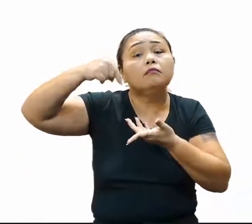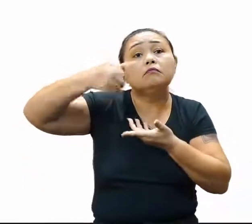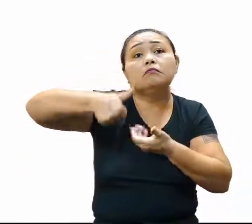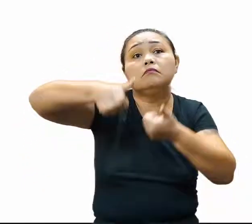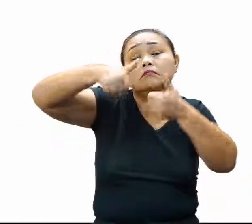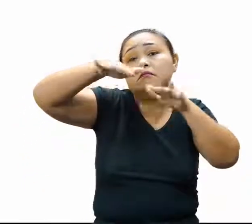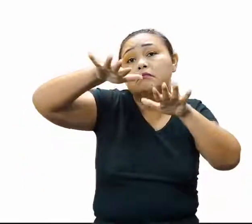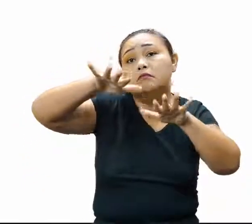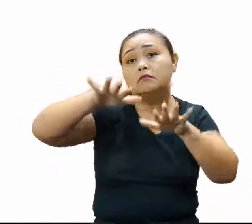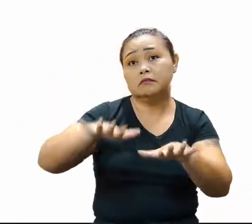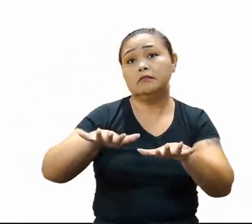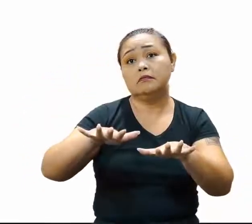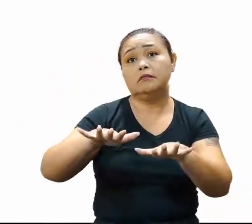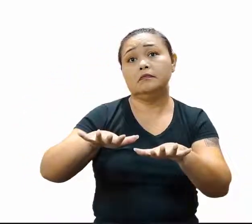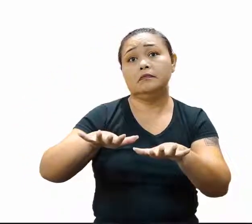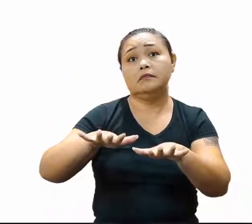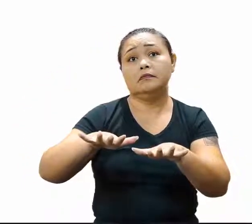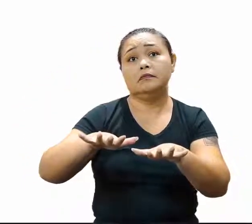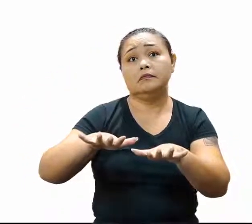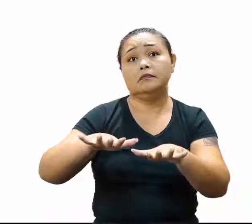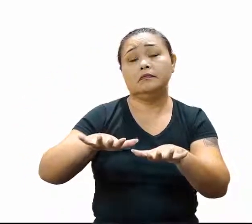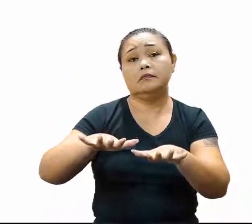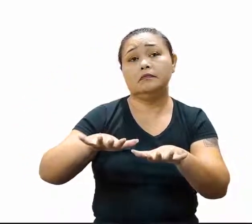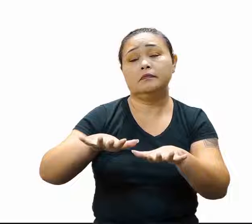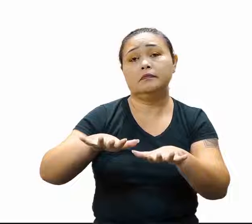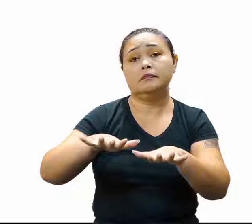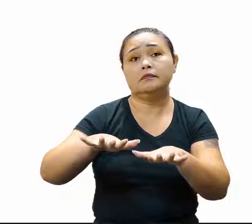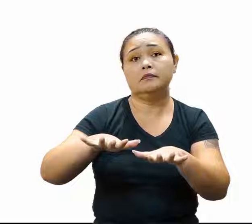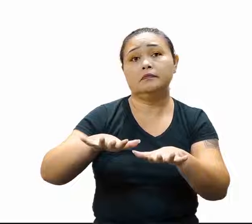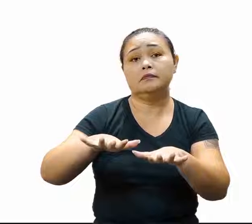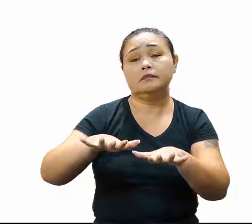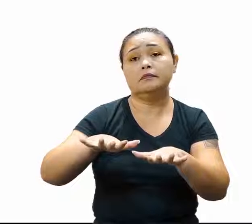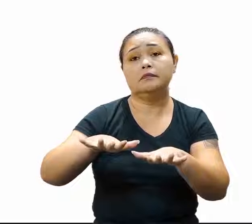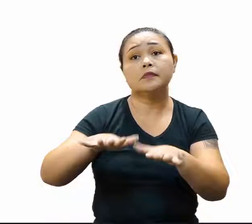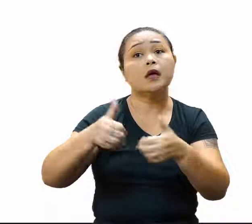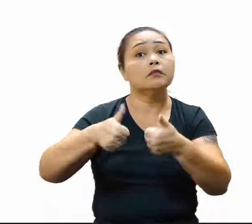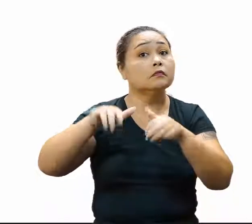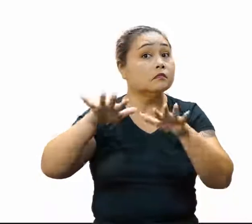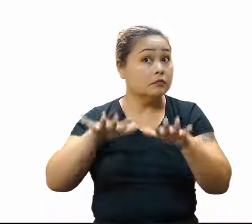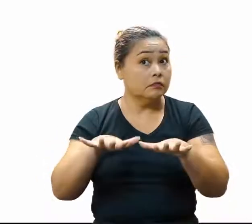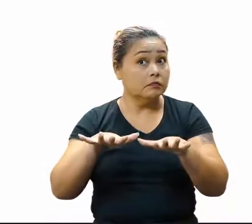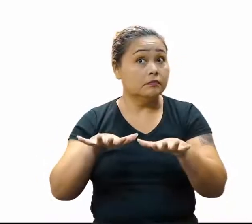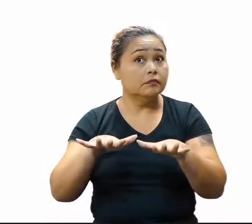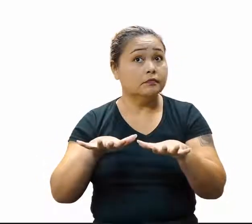as pessoas ficassem ou que se fixassem